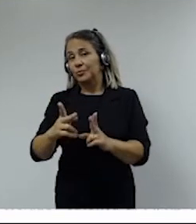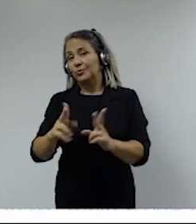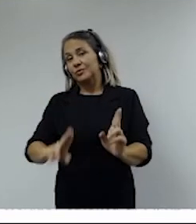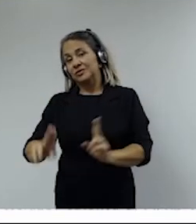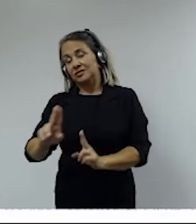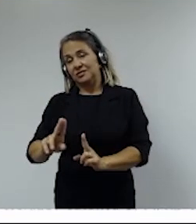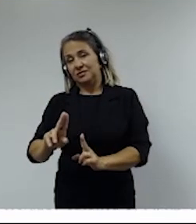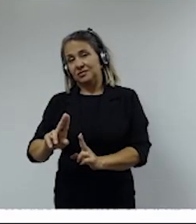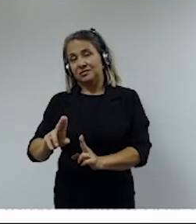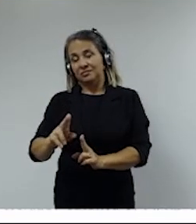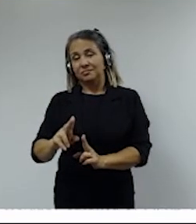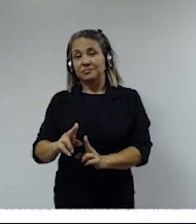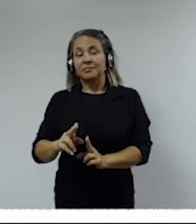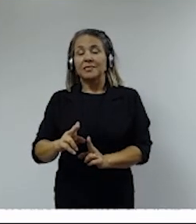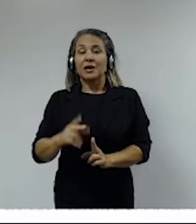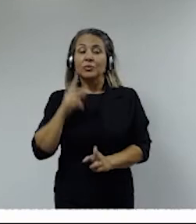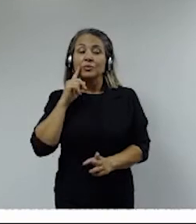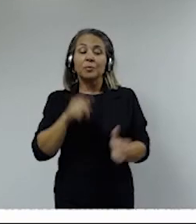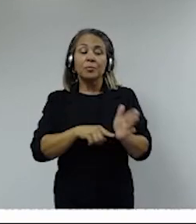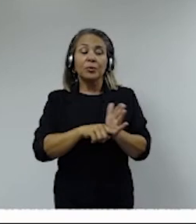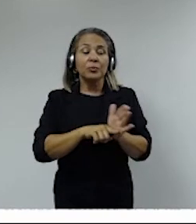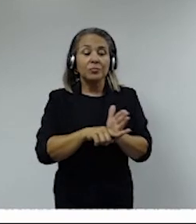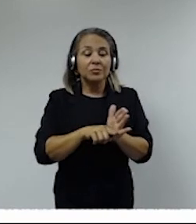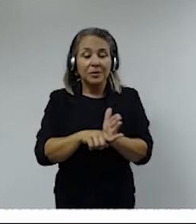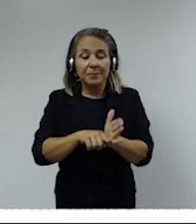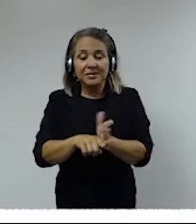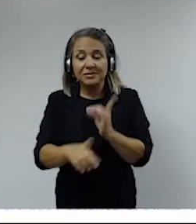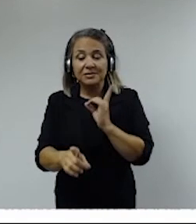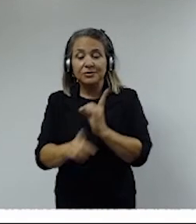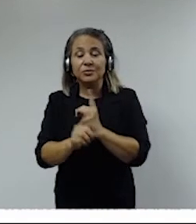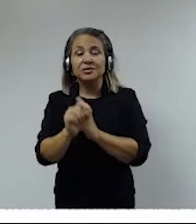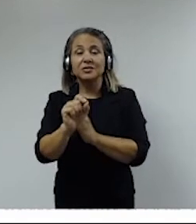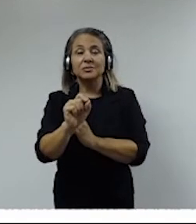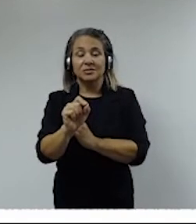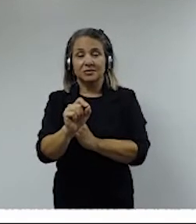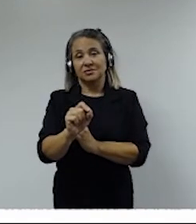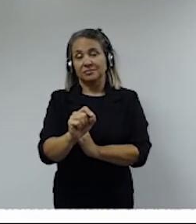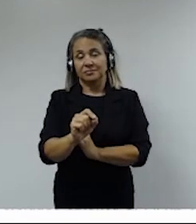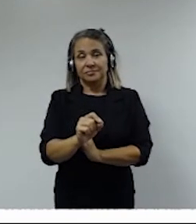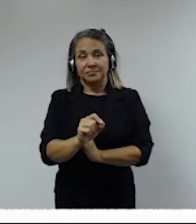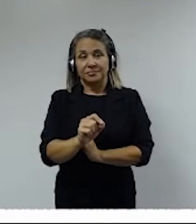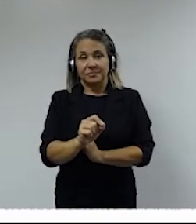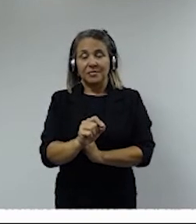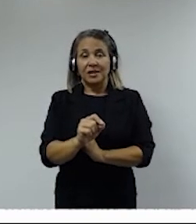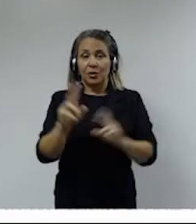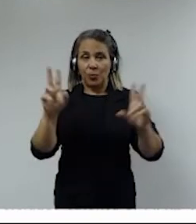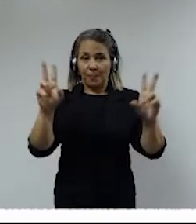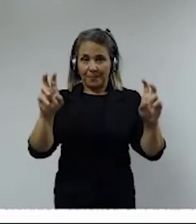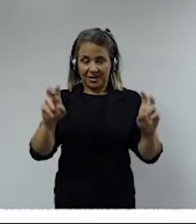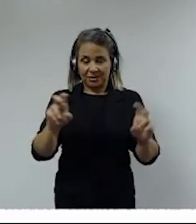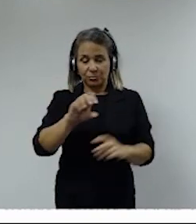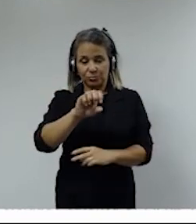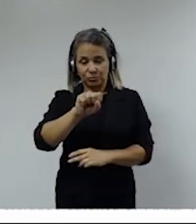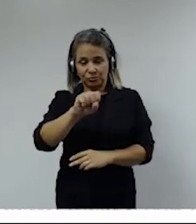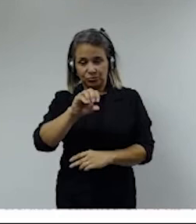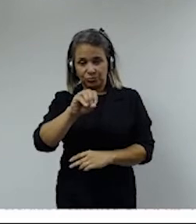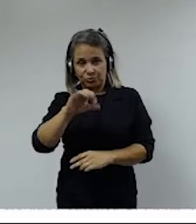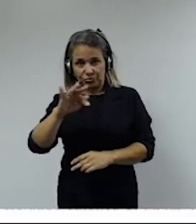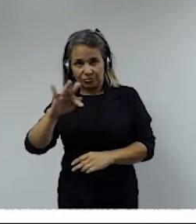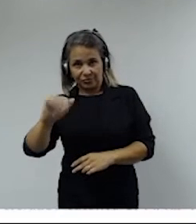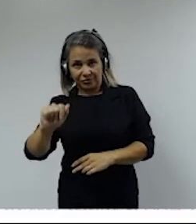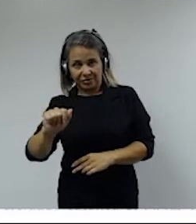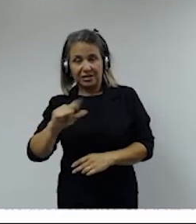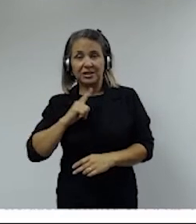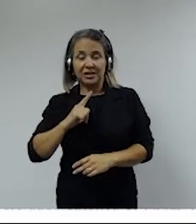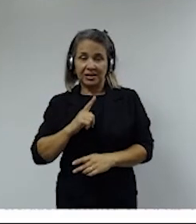se buscou dentro dessa pesquisa, o que nós chegamos à conclusão é que esse método SOFA, que na verdade é